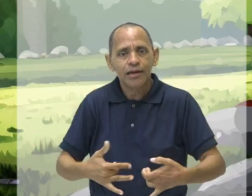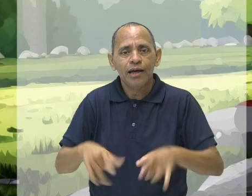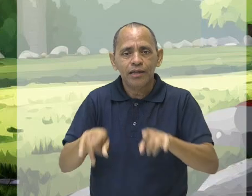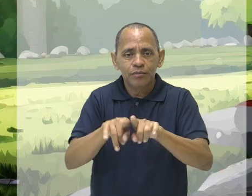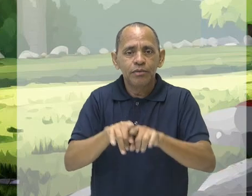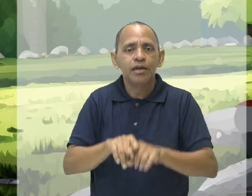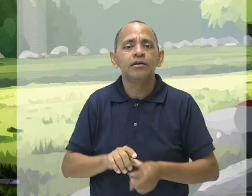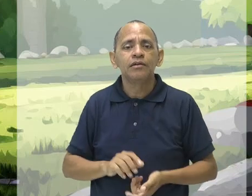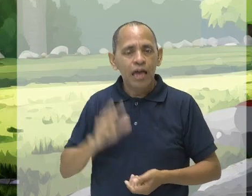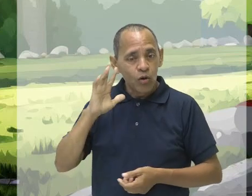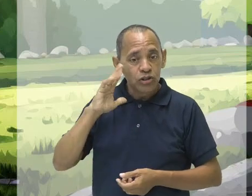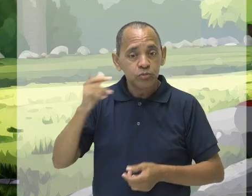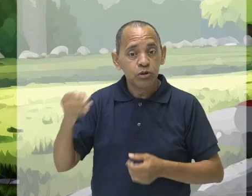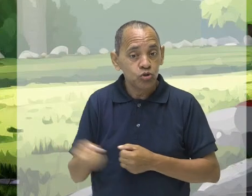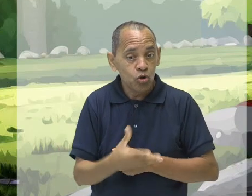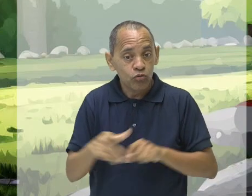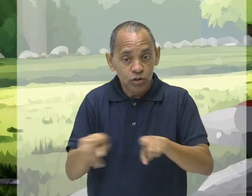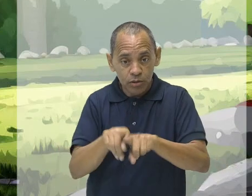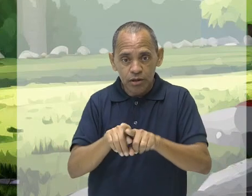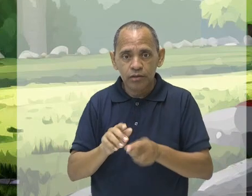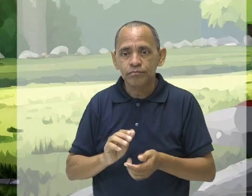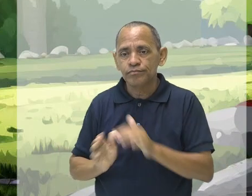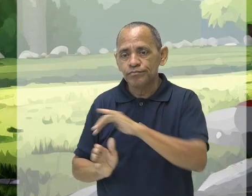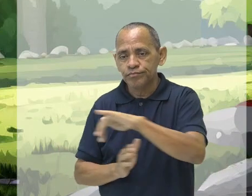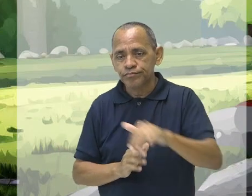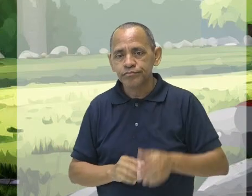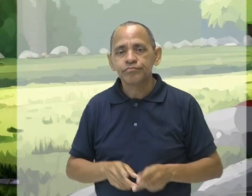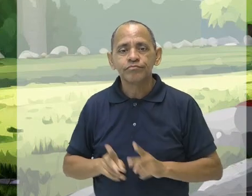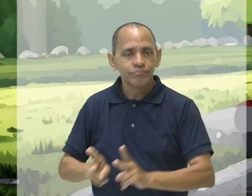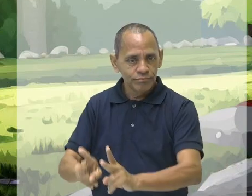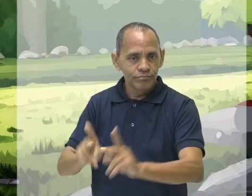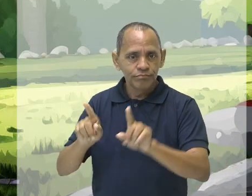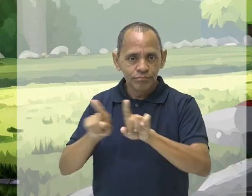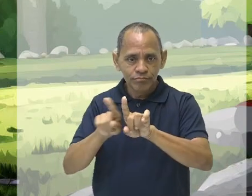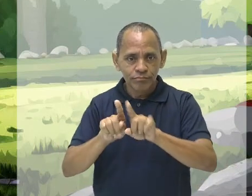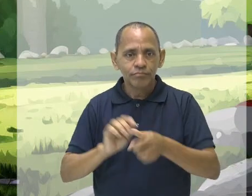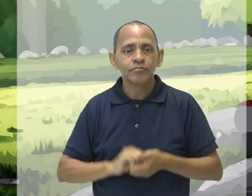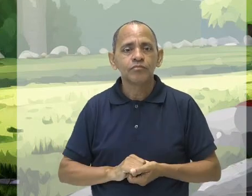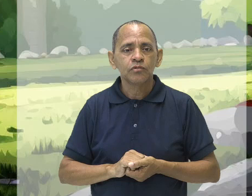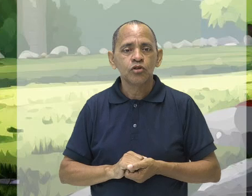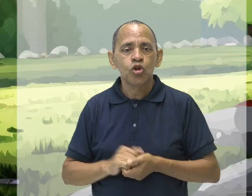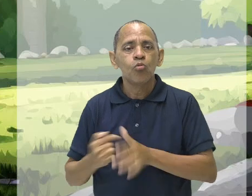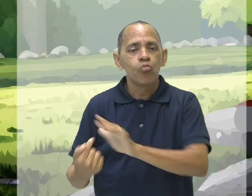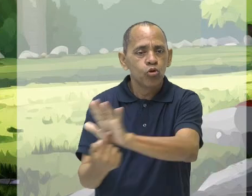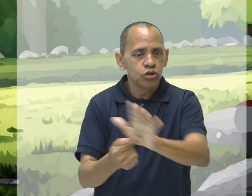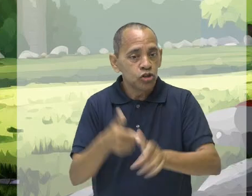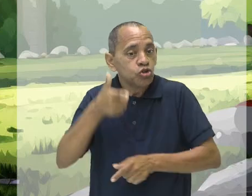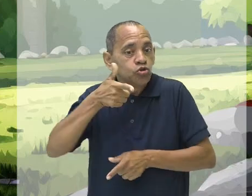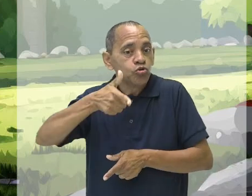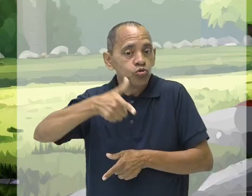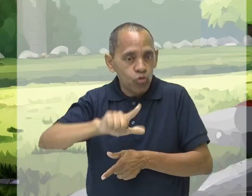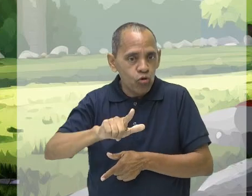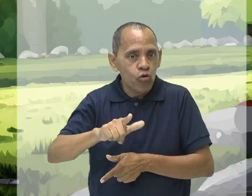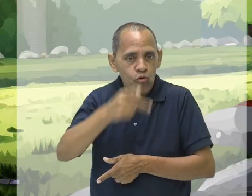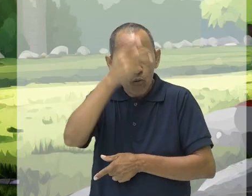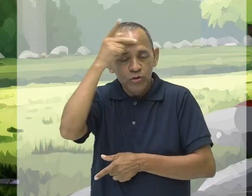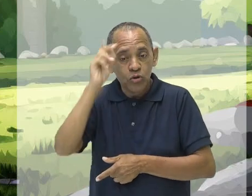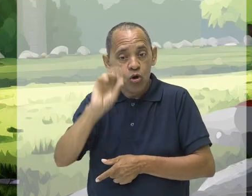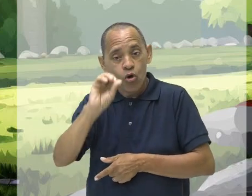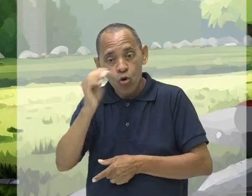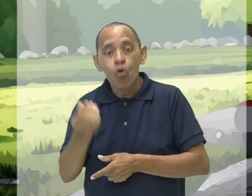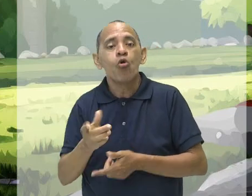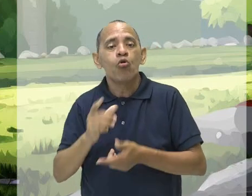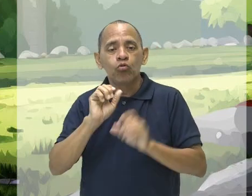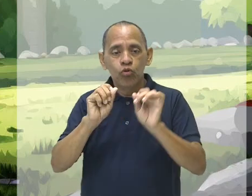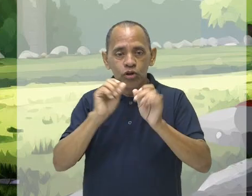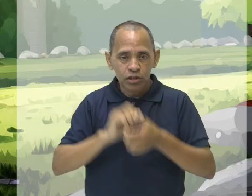novas, tá bom? Continuando, por sua vez é trazido por outra vez por alguém que ou foi testemunha ou